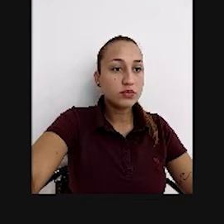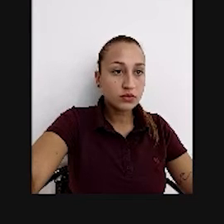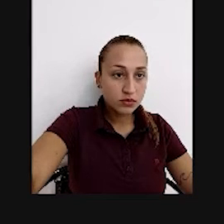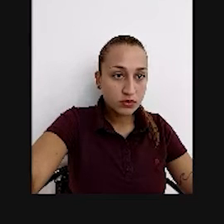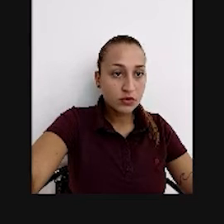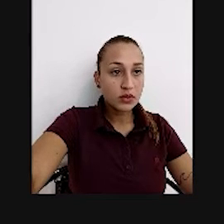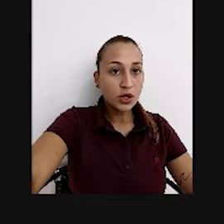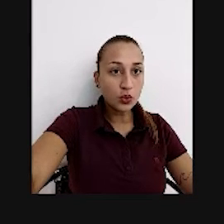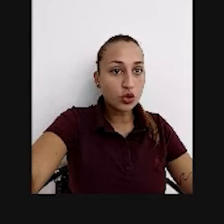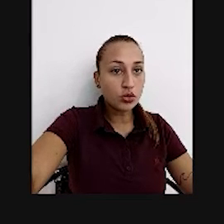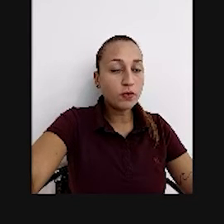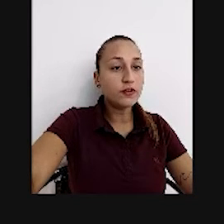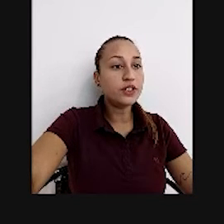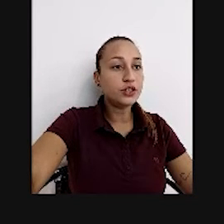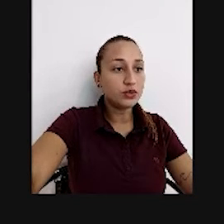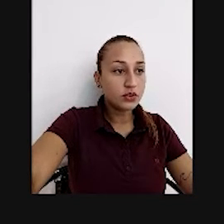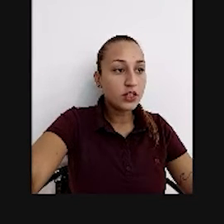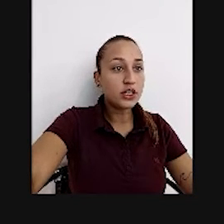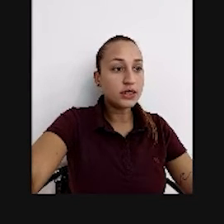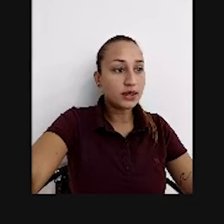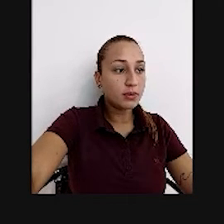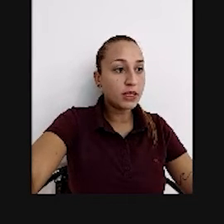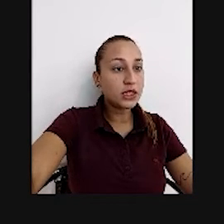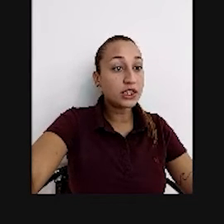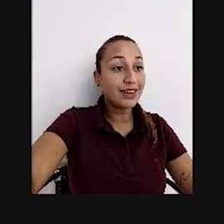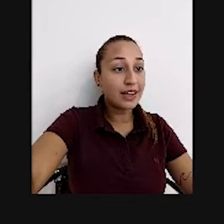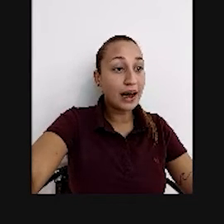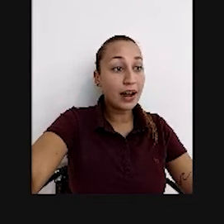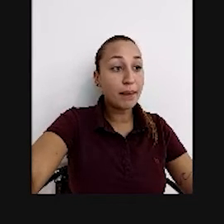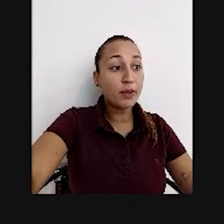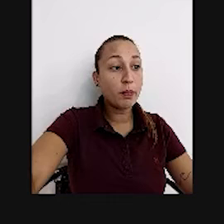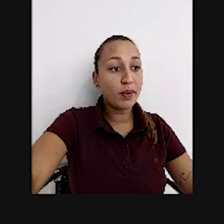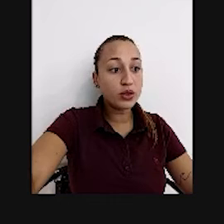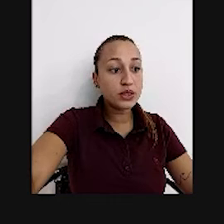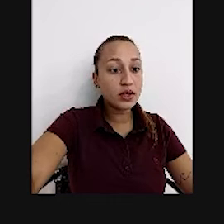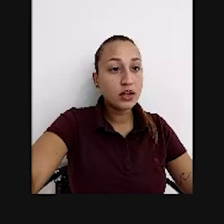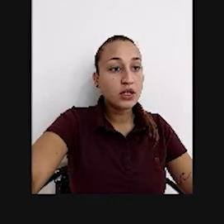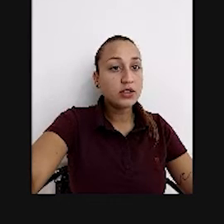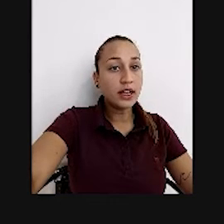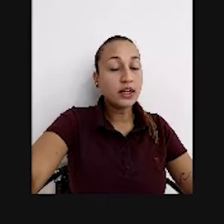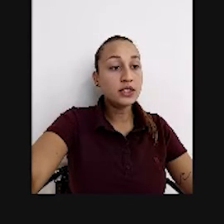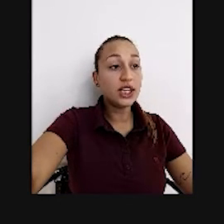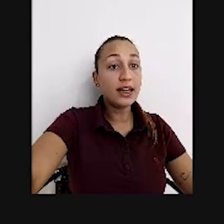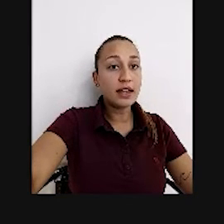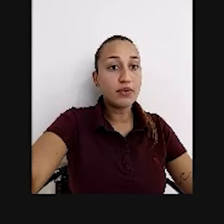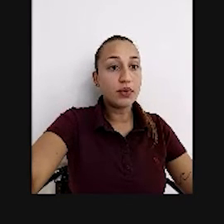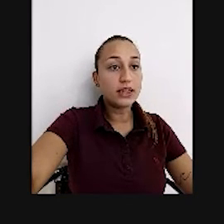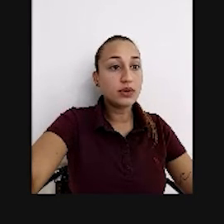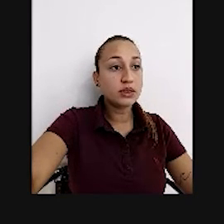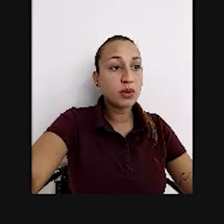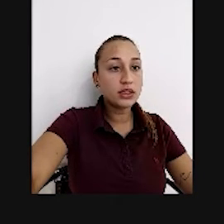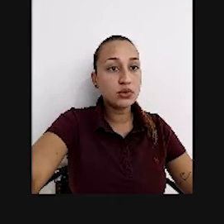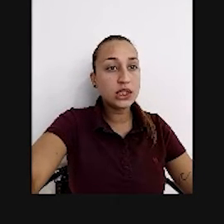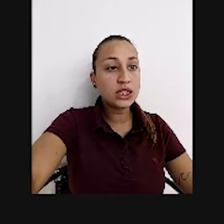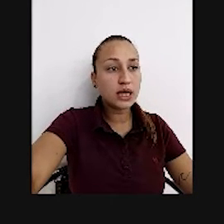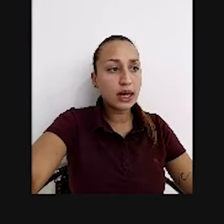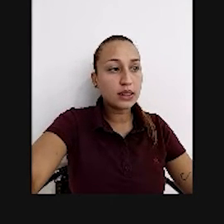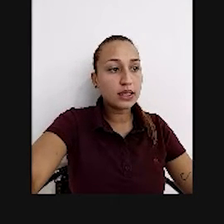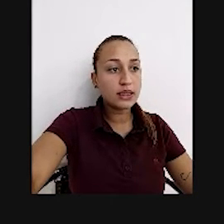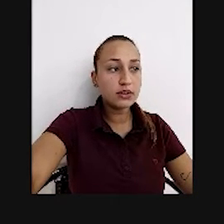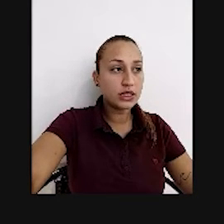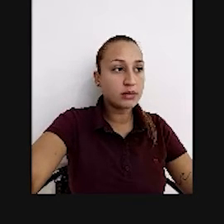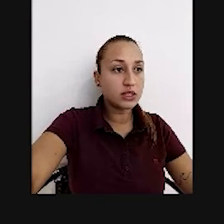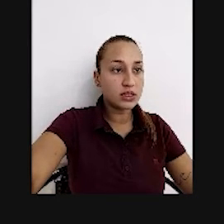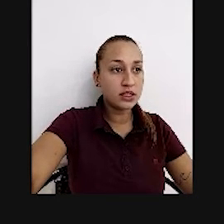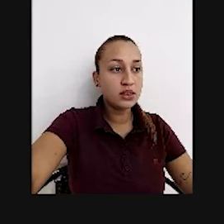em um outro vídeo, mas é bacana. Exatamente, que já dá a proposta, né, de alívio. Essa é uma simulação de